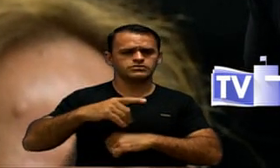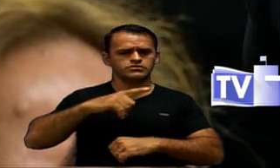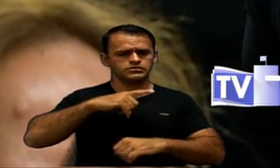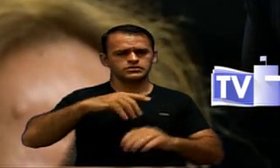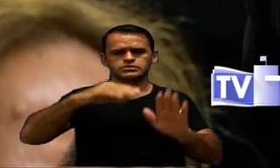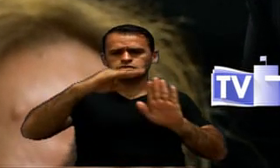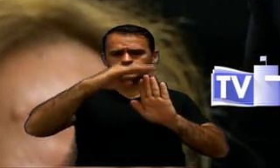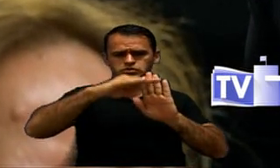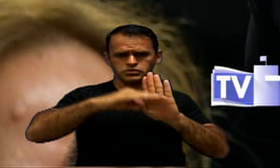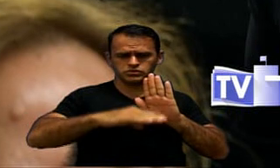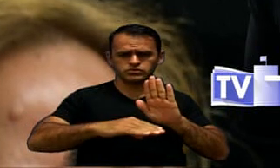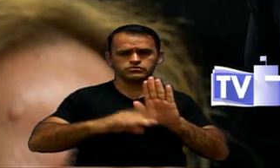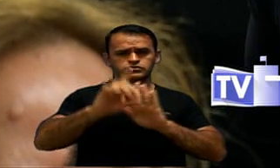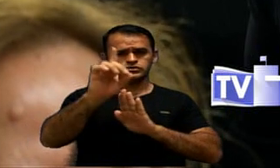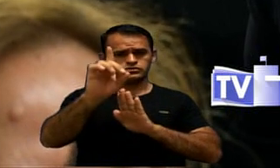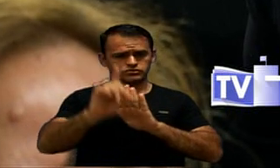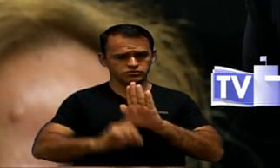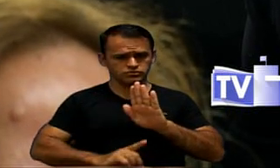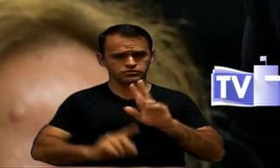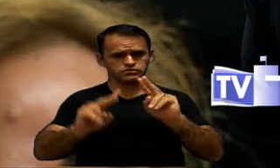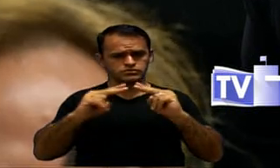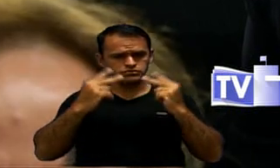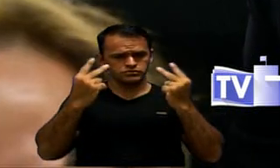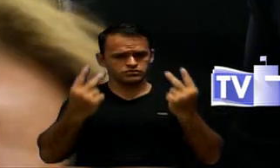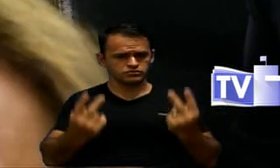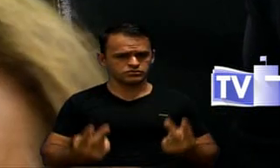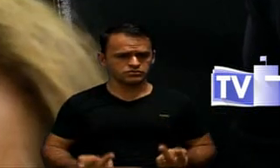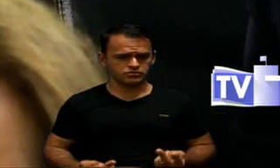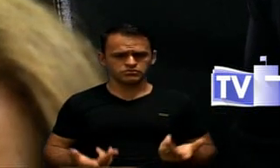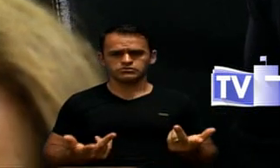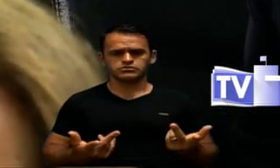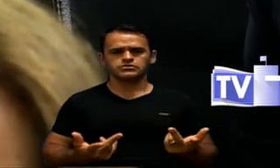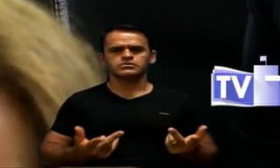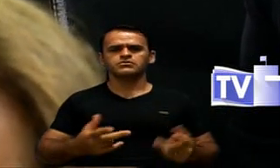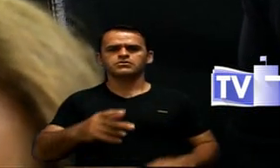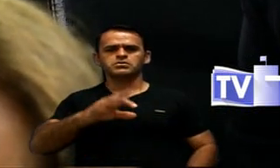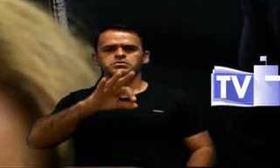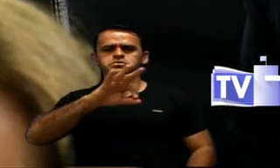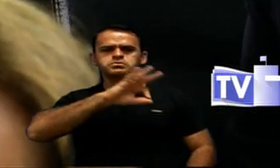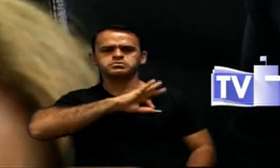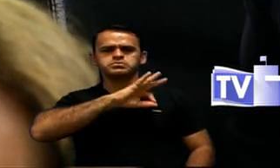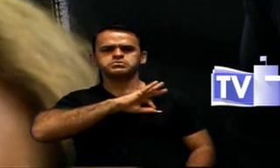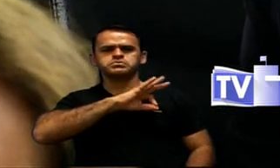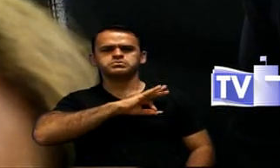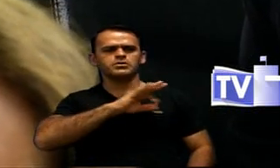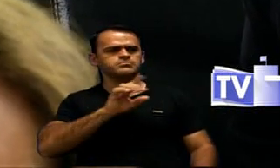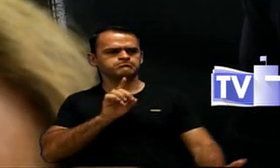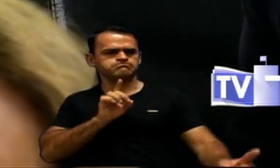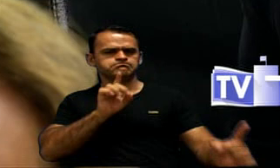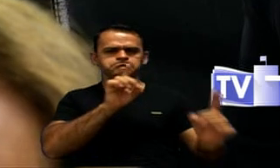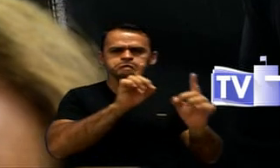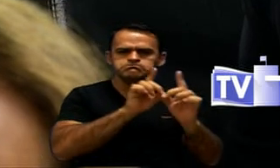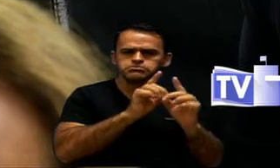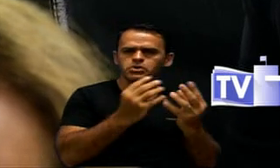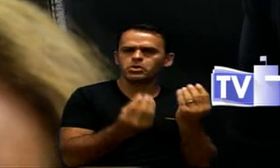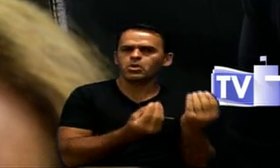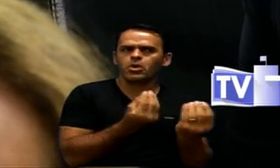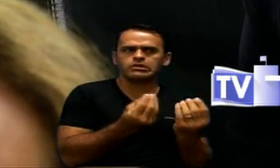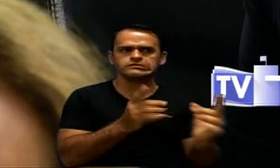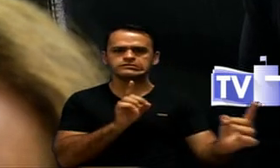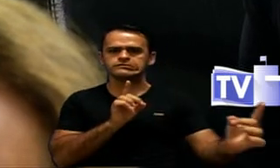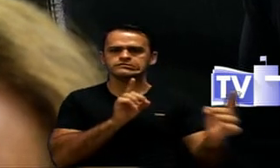disciplinas de direitos humanos, abordagem policial a pessoas em situação de